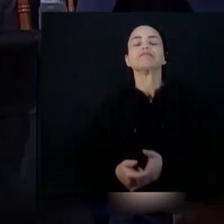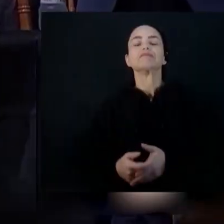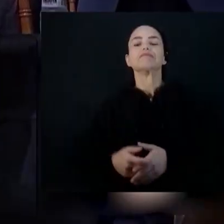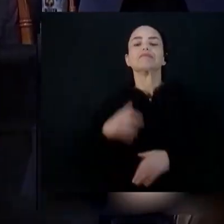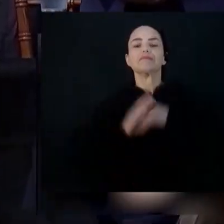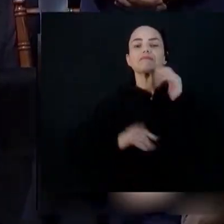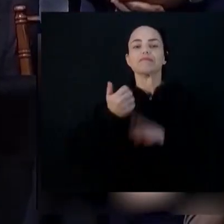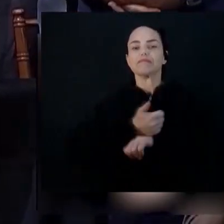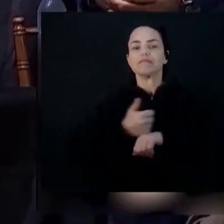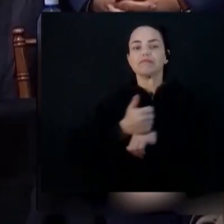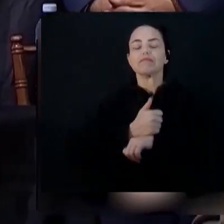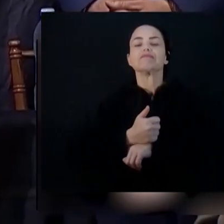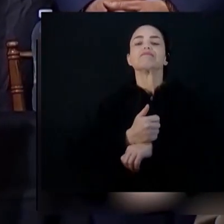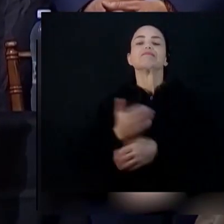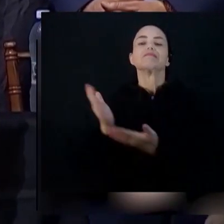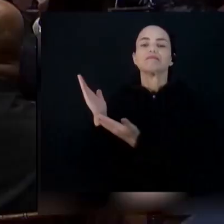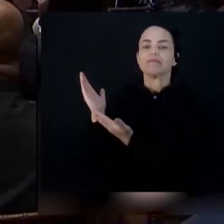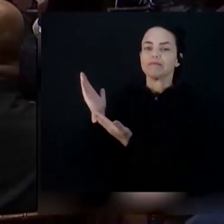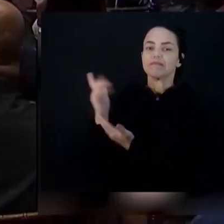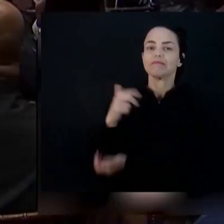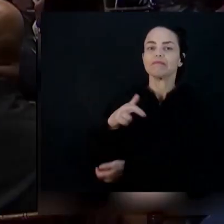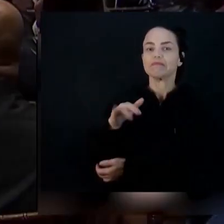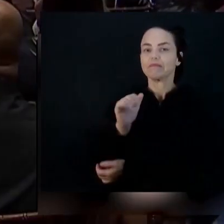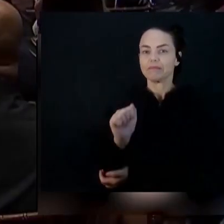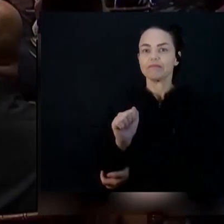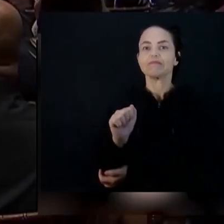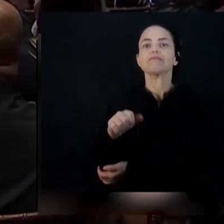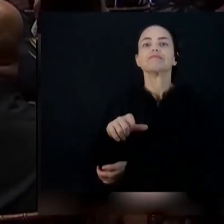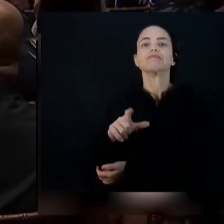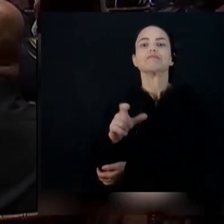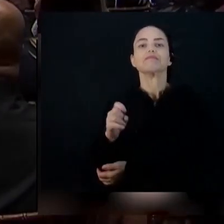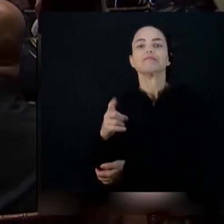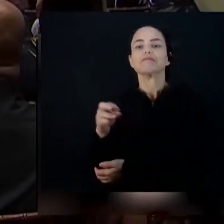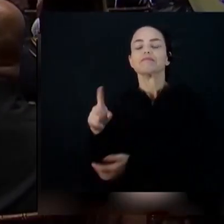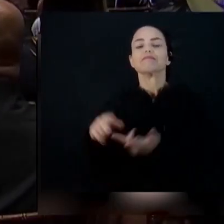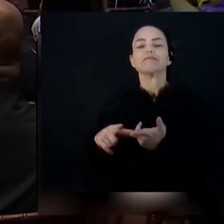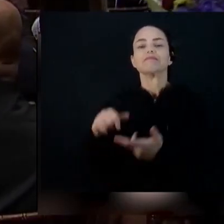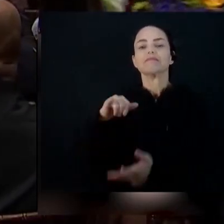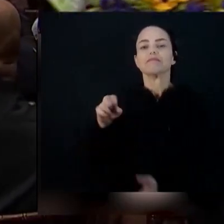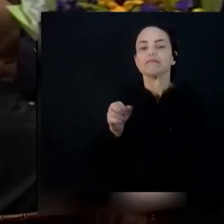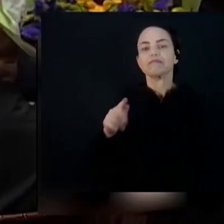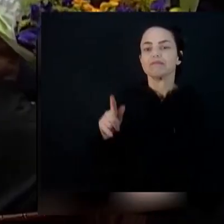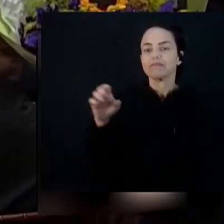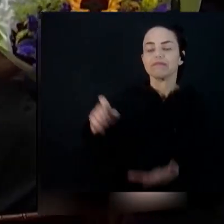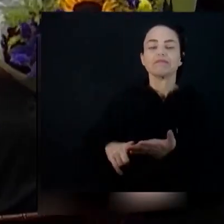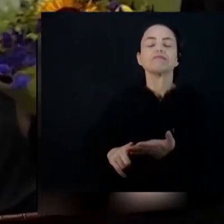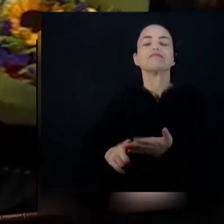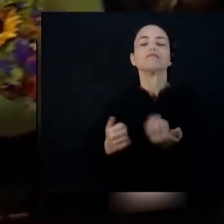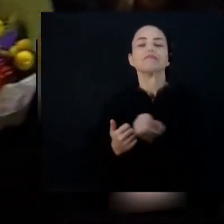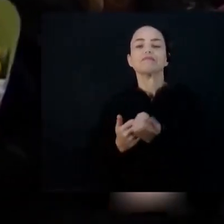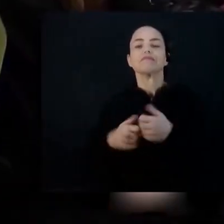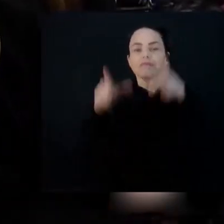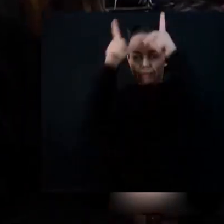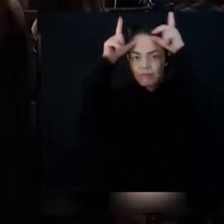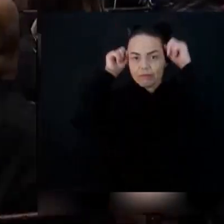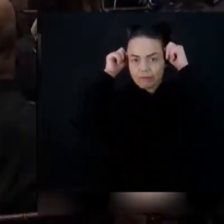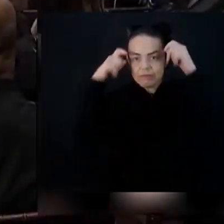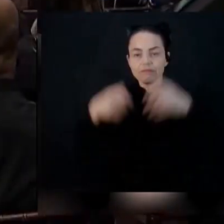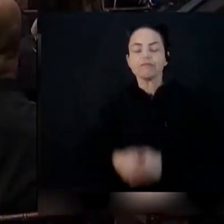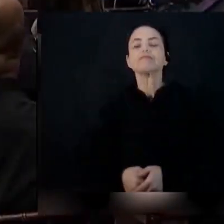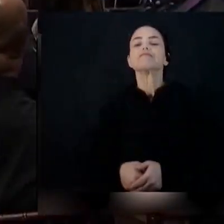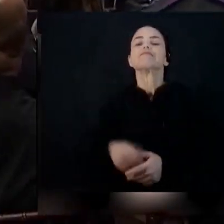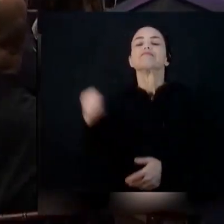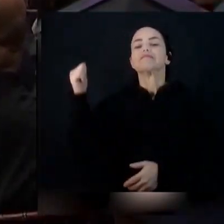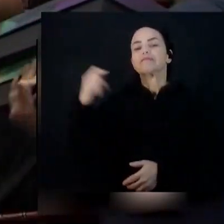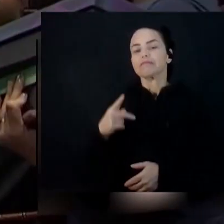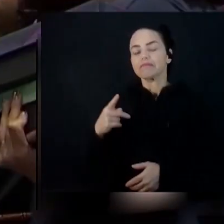Ana Nery a Maria de Lourdes Santos e Jorge Pires Oliveira, auxiliares de enfermagem aposentados que